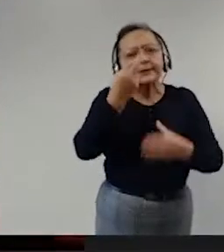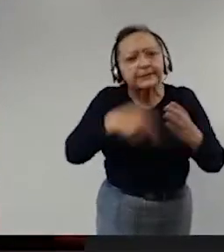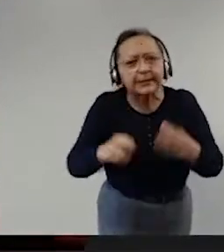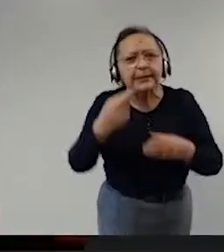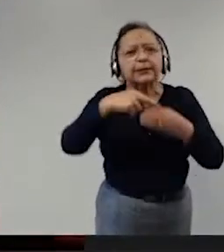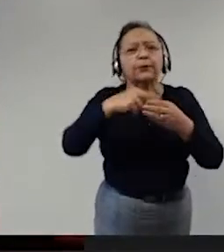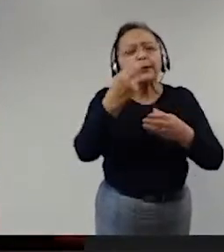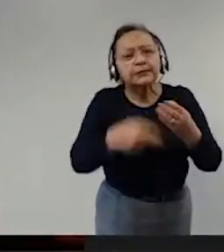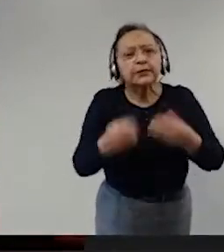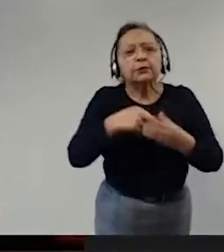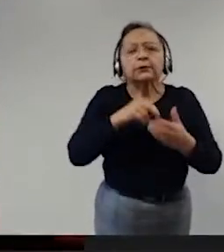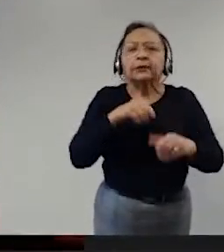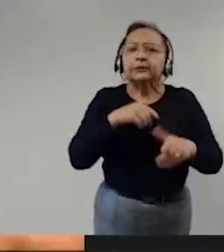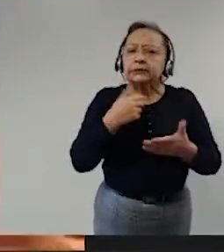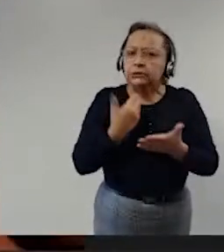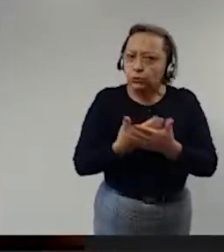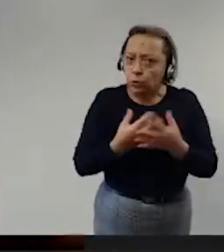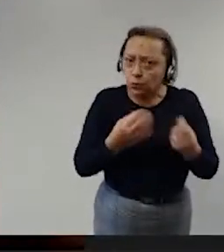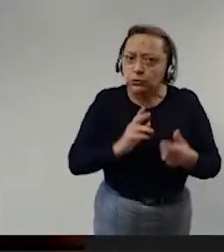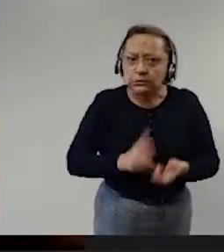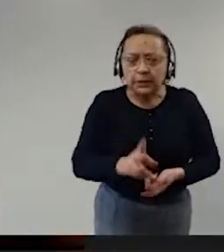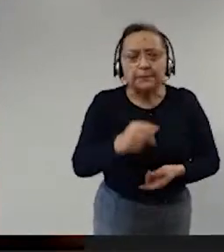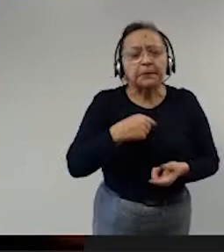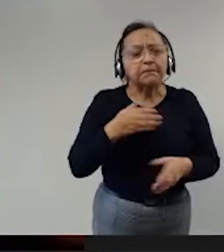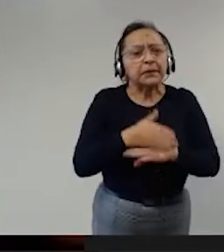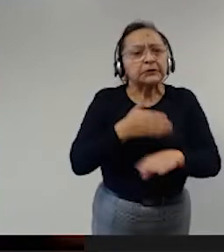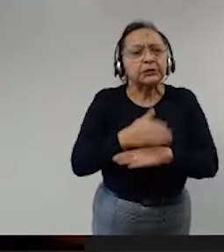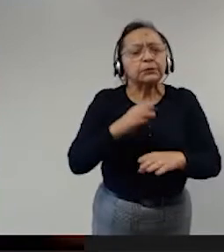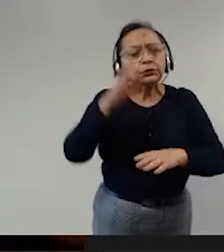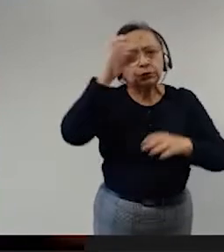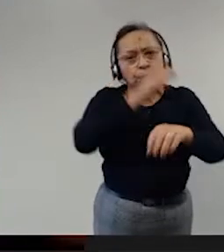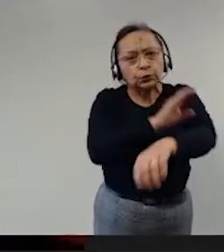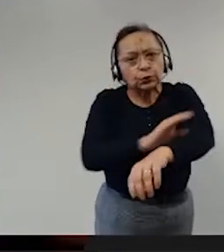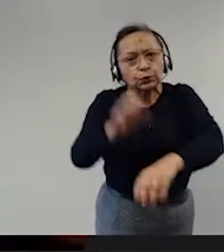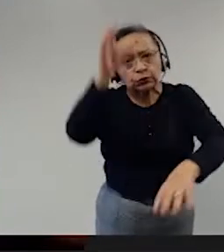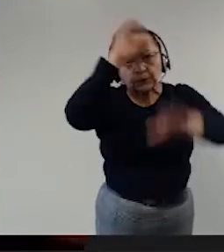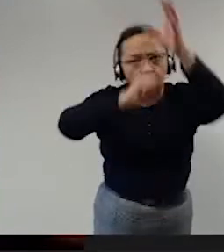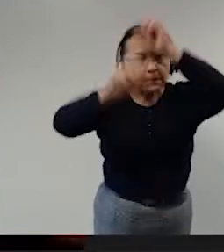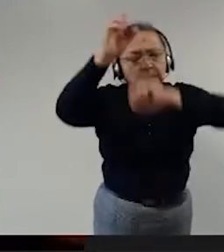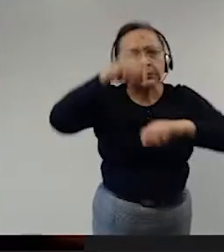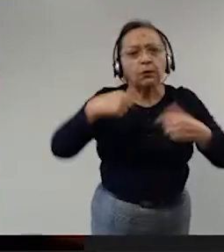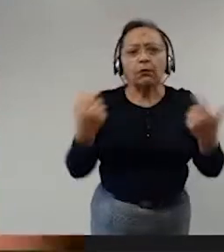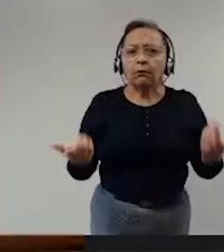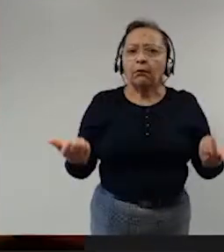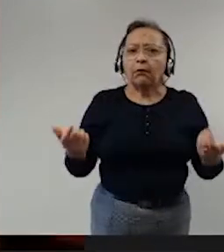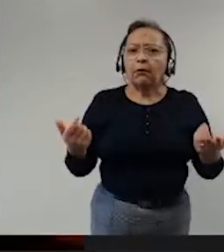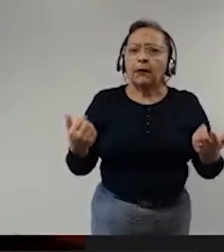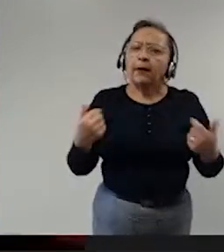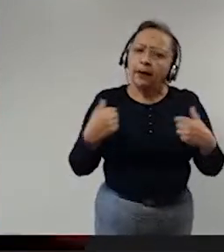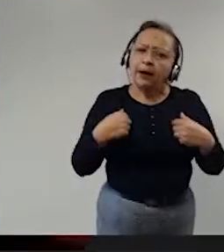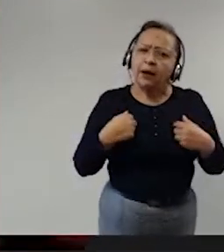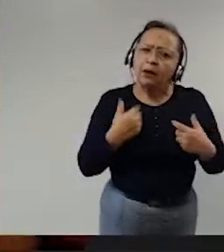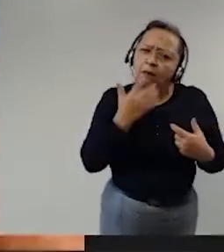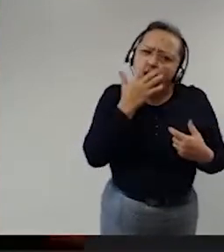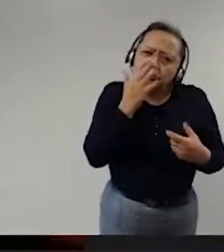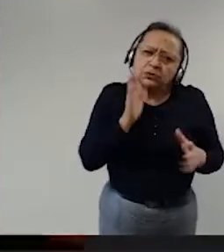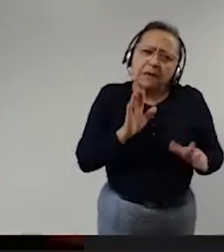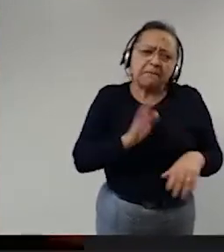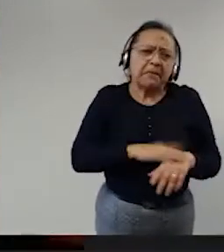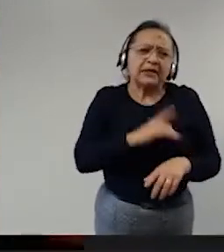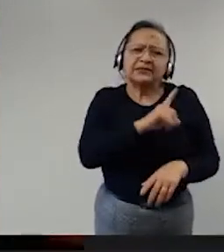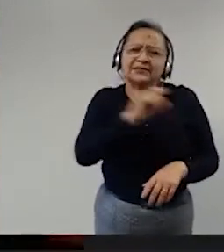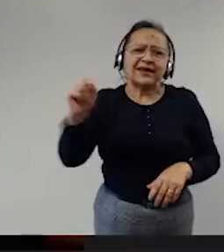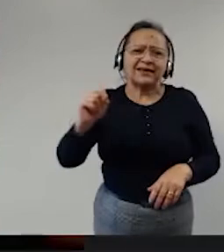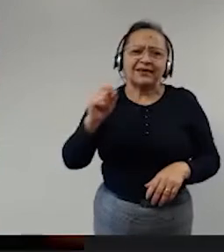optamos por ter um escritório pequeno para poder exatamente dar esse serviço diferenciado. E eu devo ter passado bem mais de 100